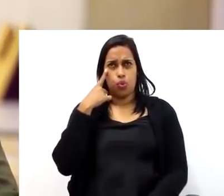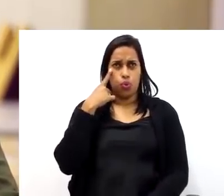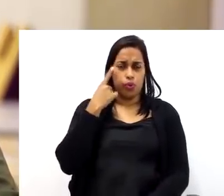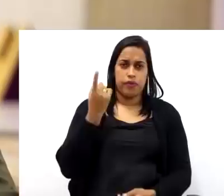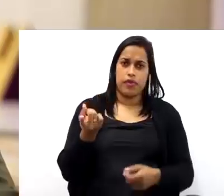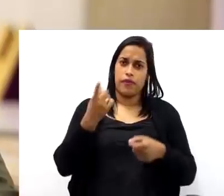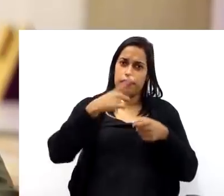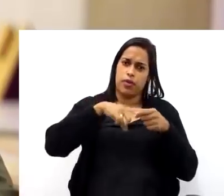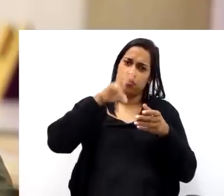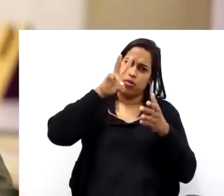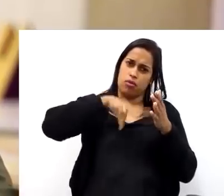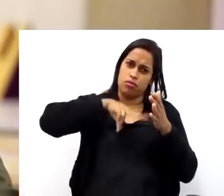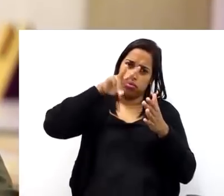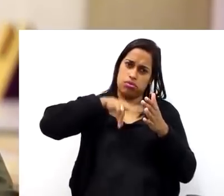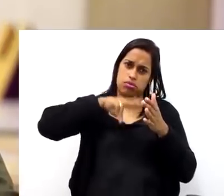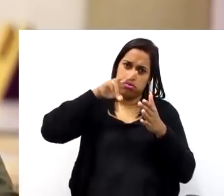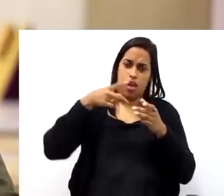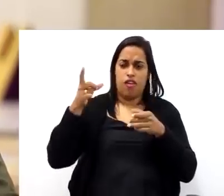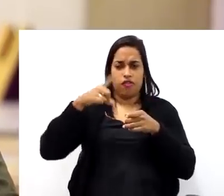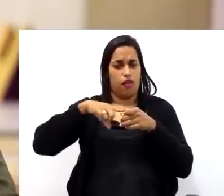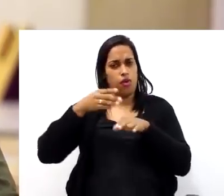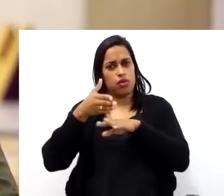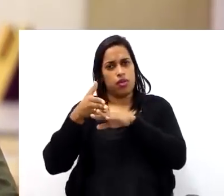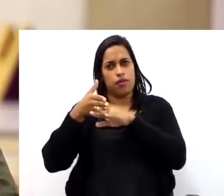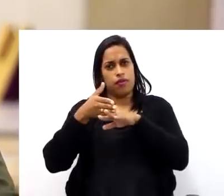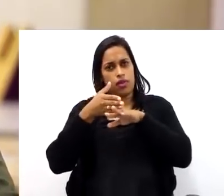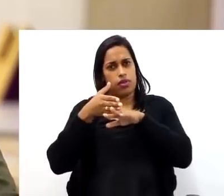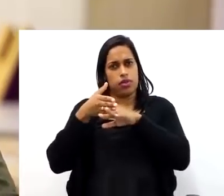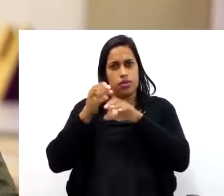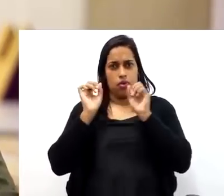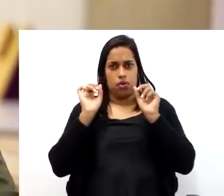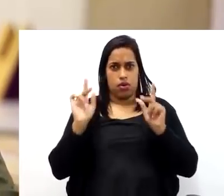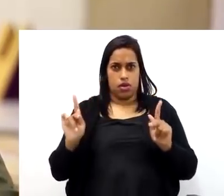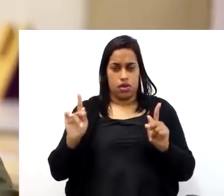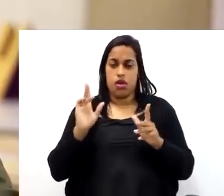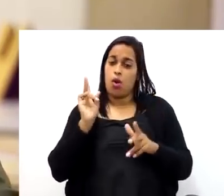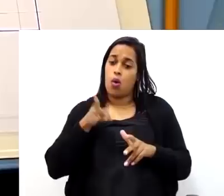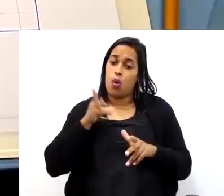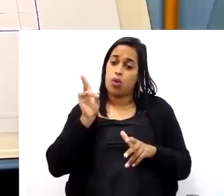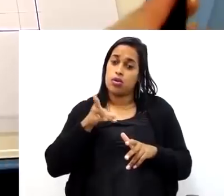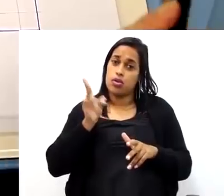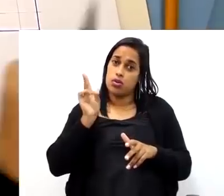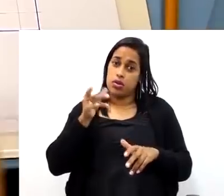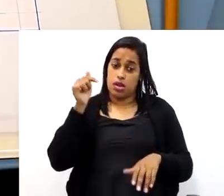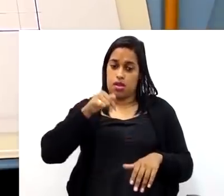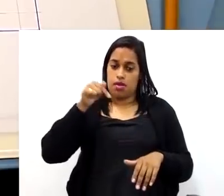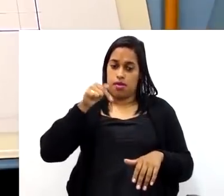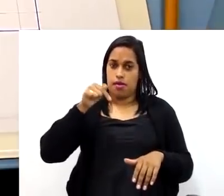lá, dá uma lida e volta ao vídeo. Eu vou, na verdade, dar continuidade a partir dessa parte.